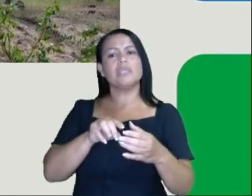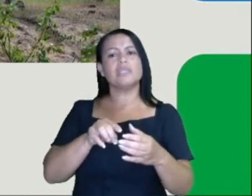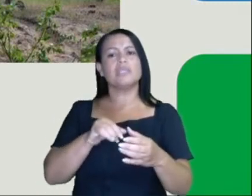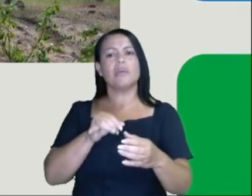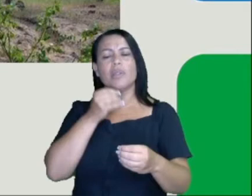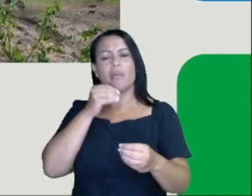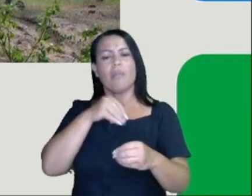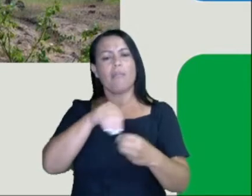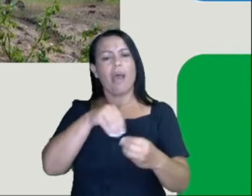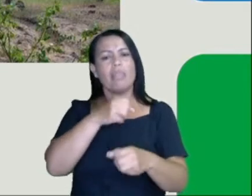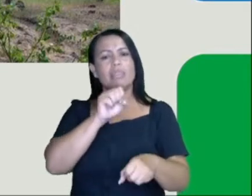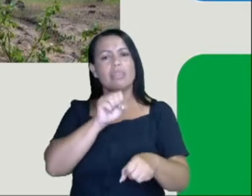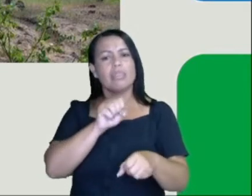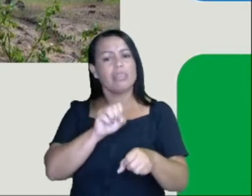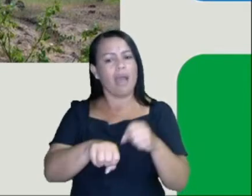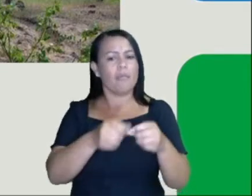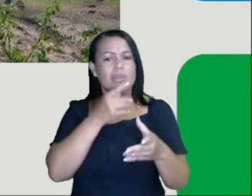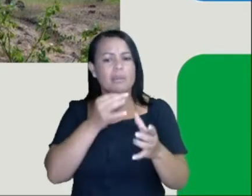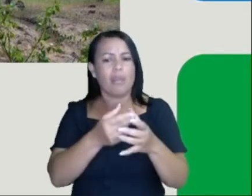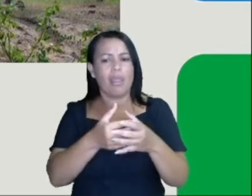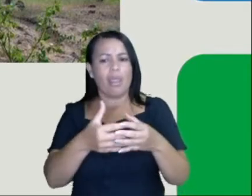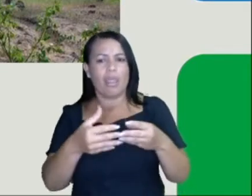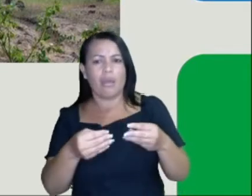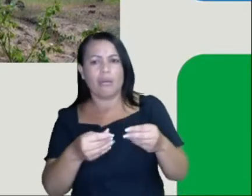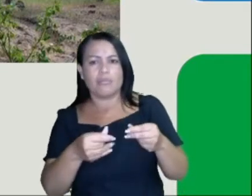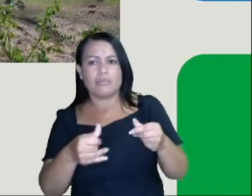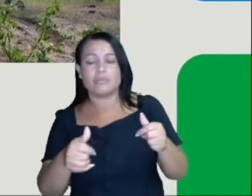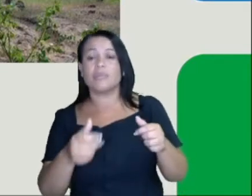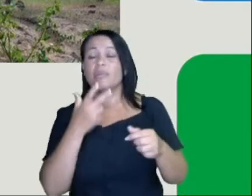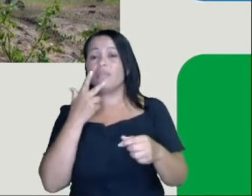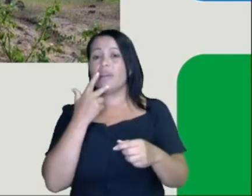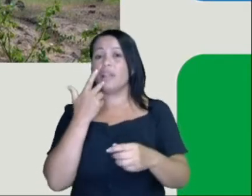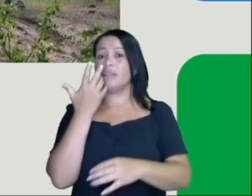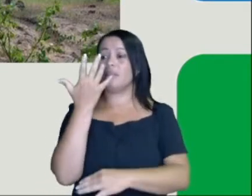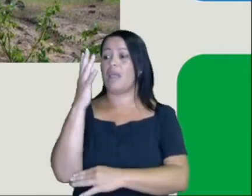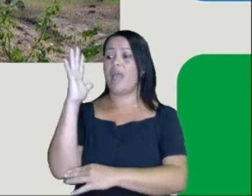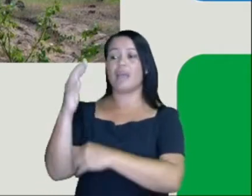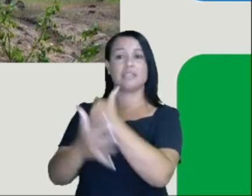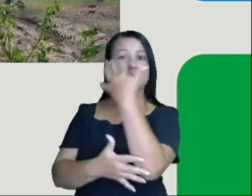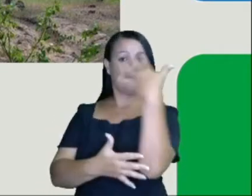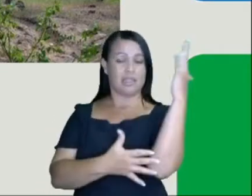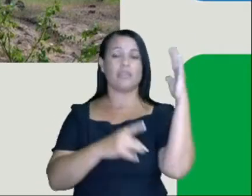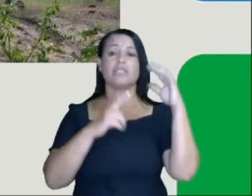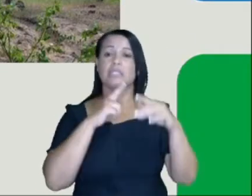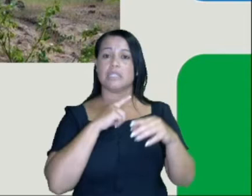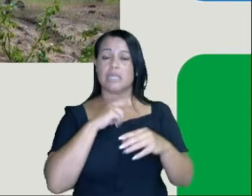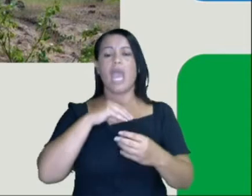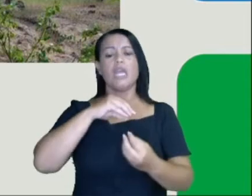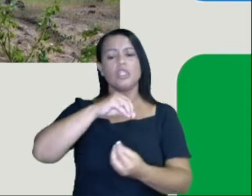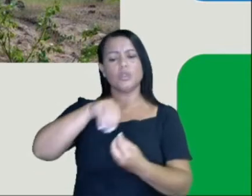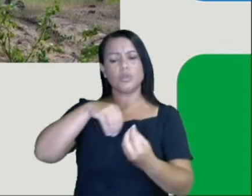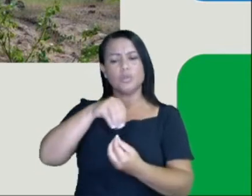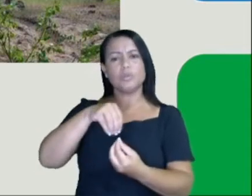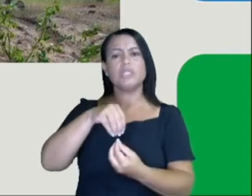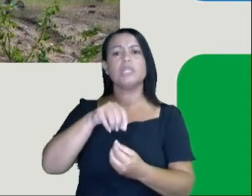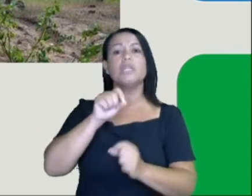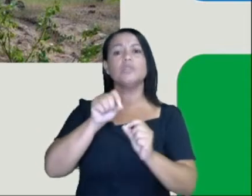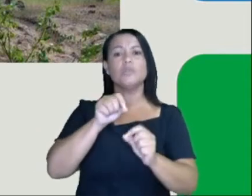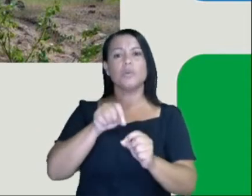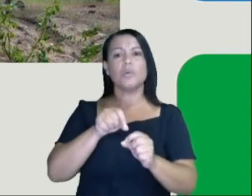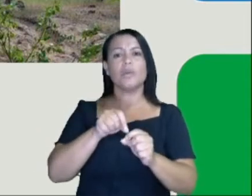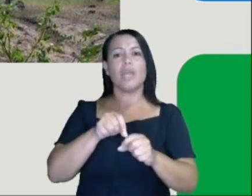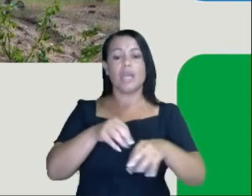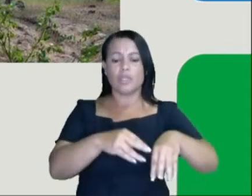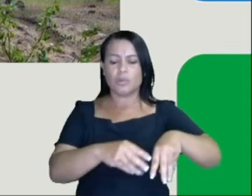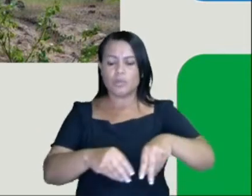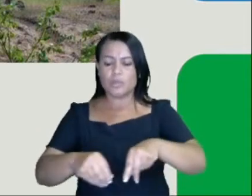involuntariamente. Outro exemplo são as árvores como o eucalipto, que produzem substâncias no solo que inibem o